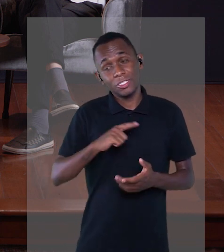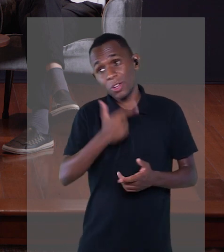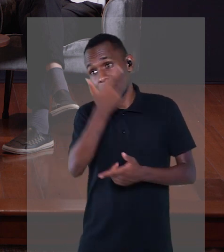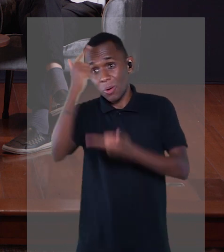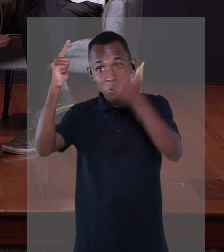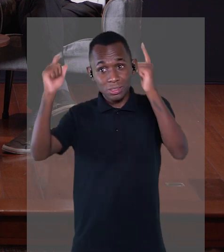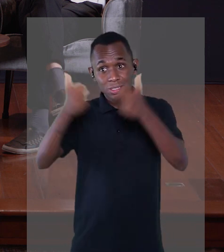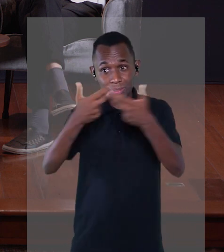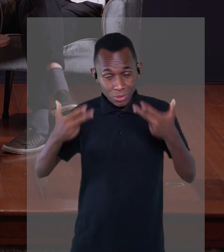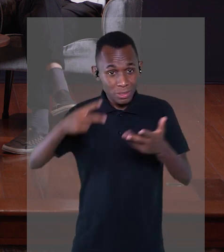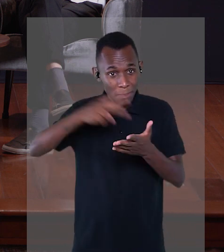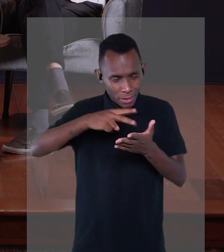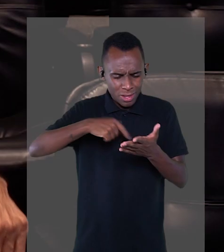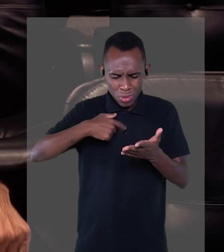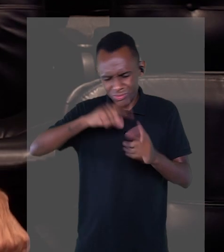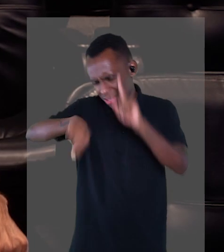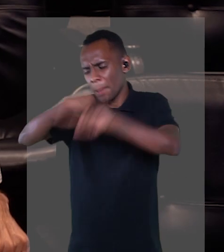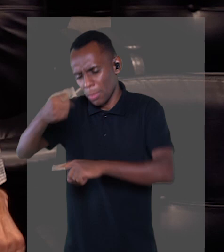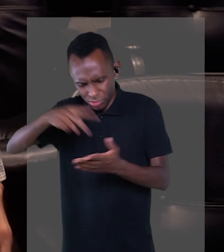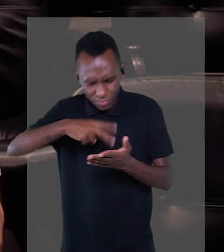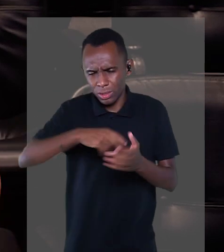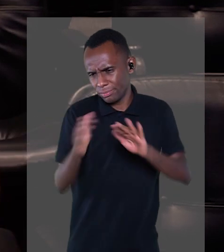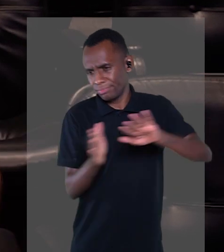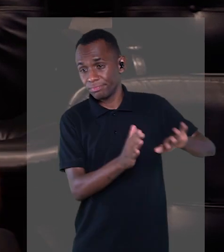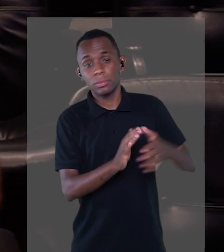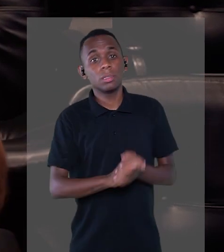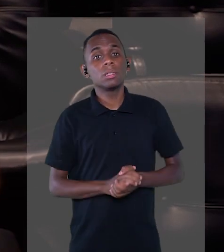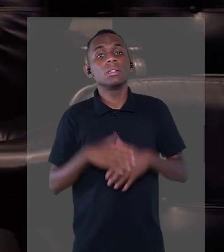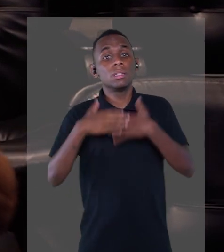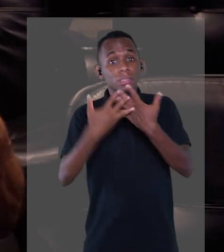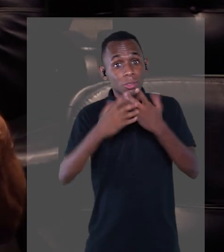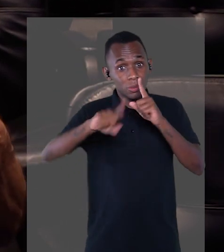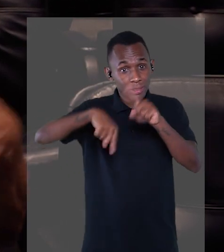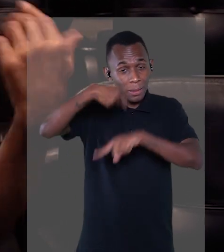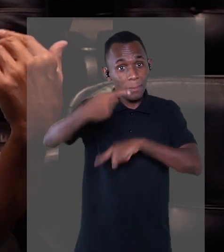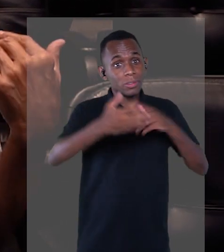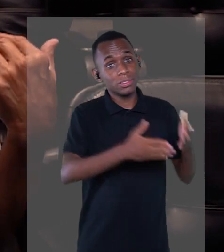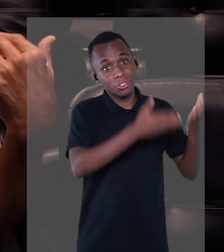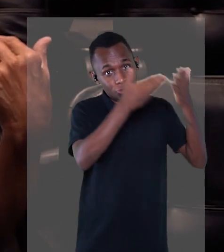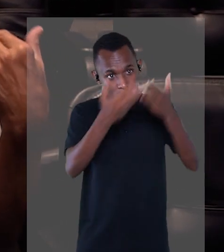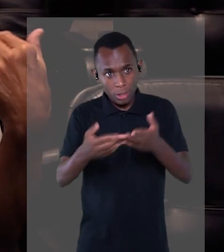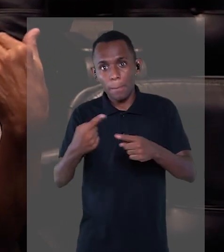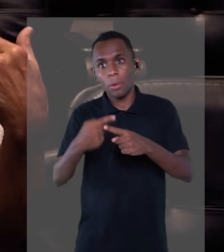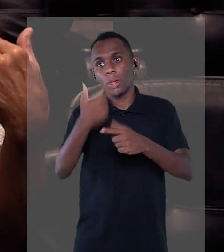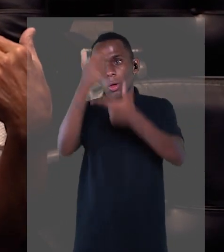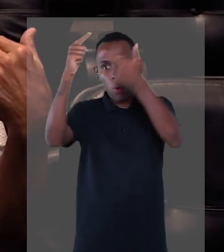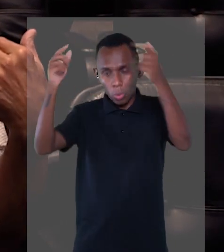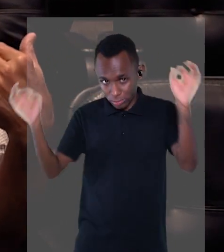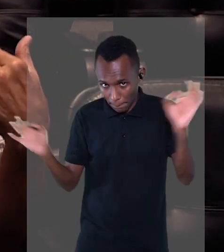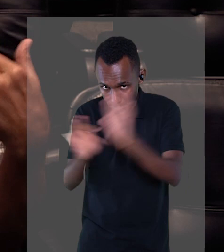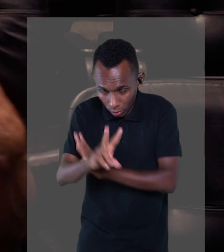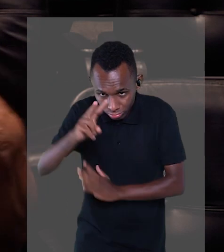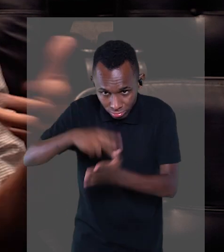para ler, eu falei, não, eu vou pegar isso depois. E aí, então, esse depois está chegando, porque terminei as outras